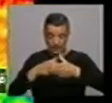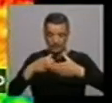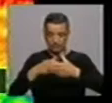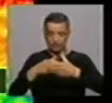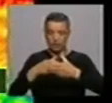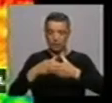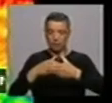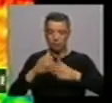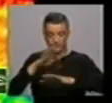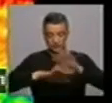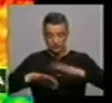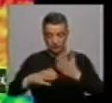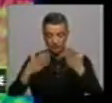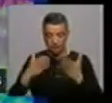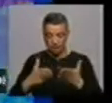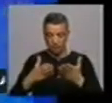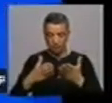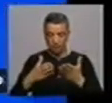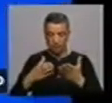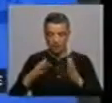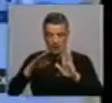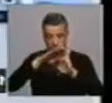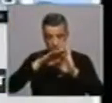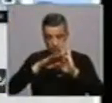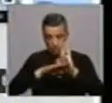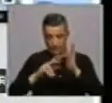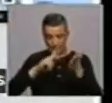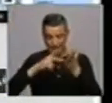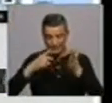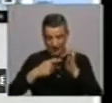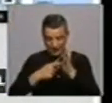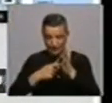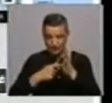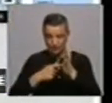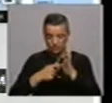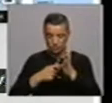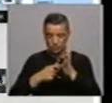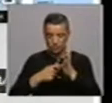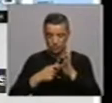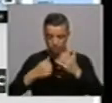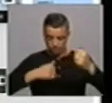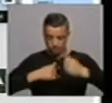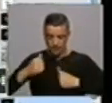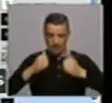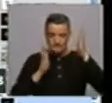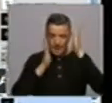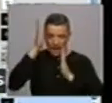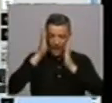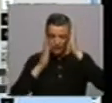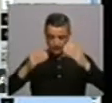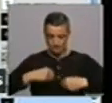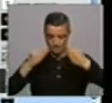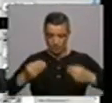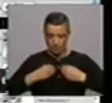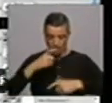fazer neste momento é utilizar precisamente este software, estas técnicas, em busca de orangotangos na Malásia, macacos-aranha